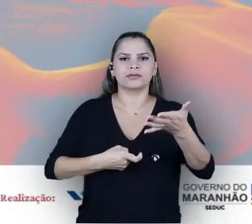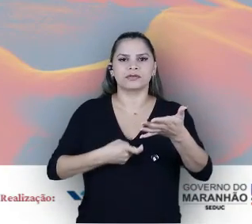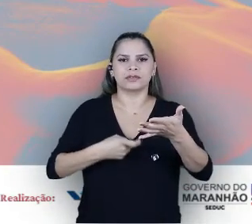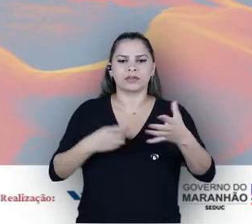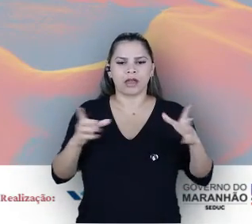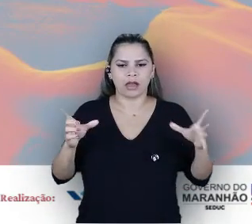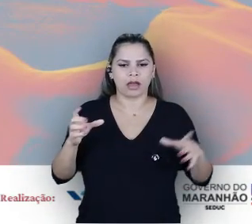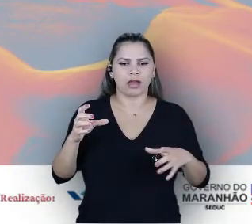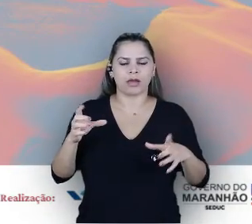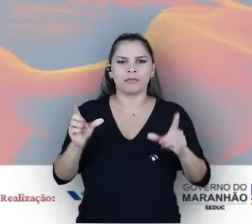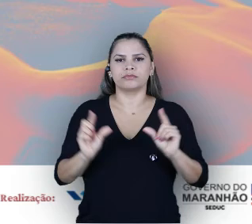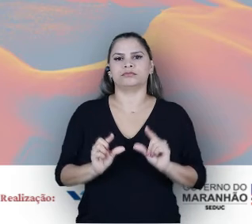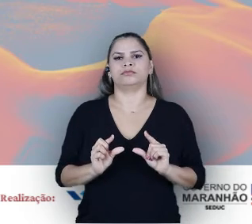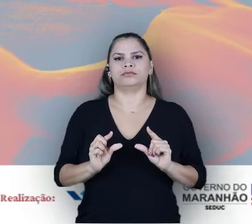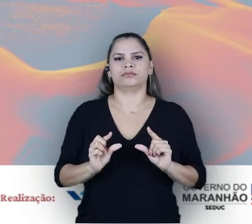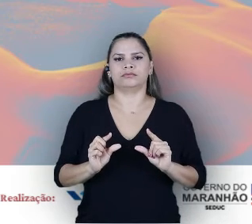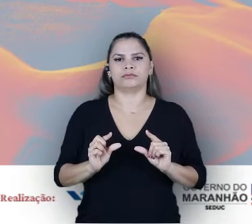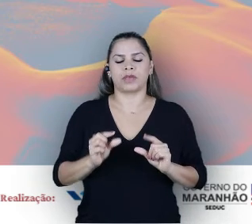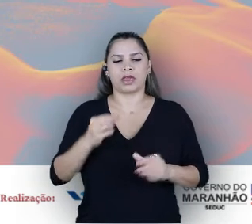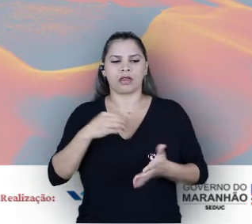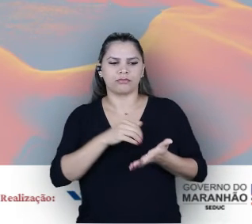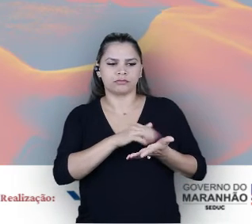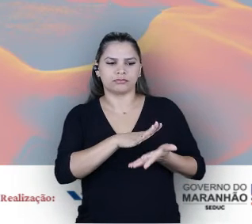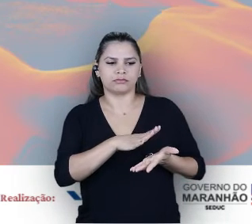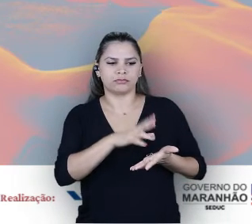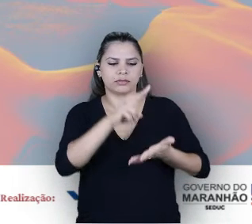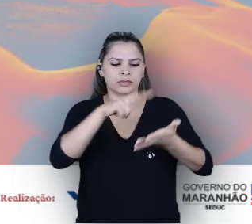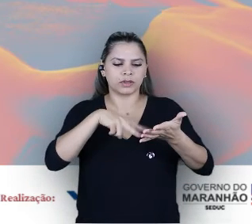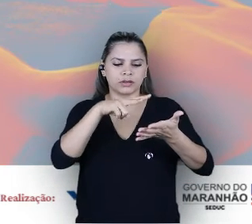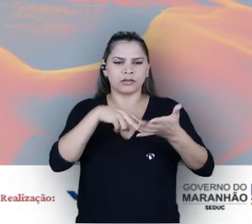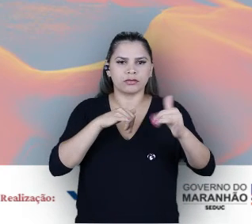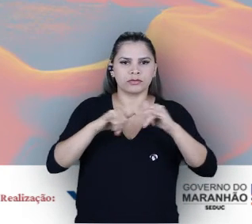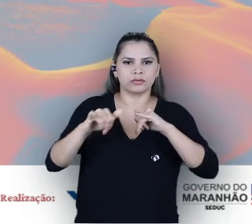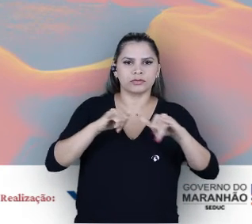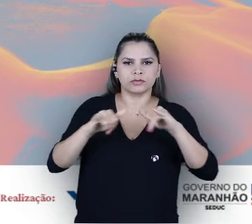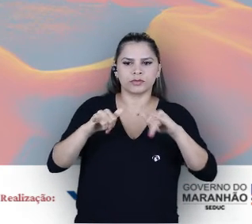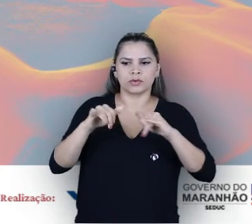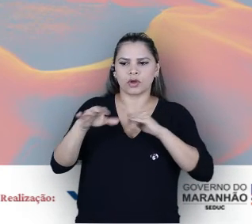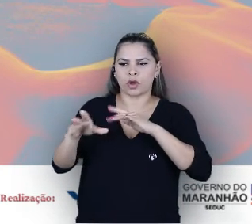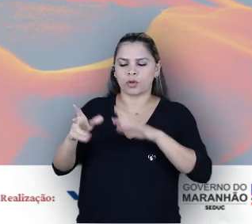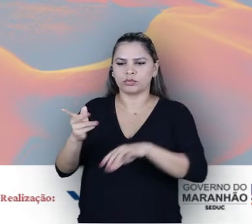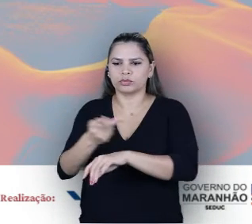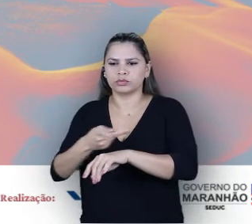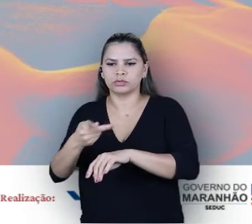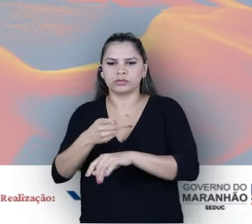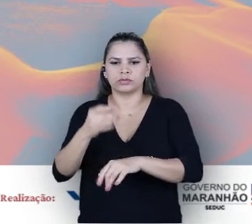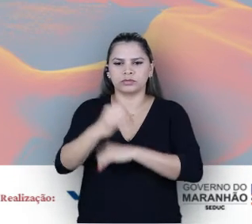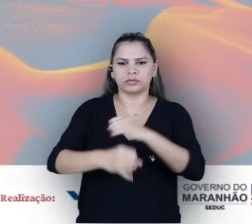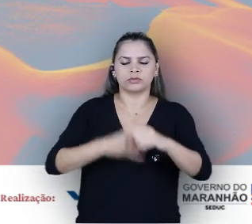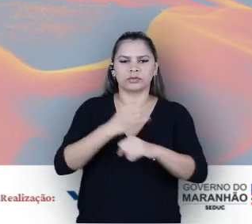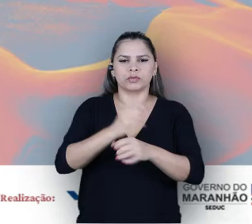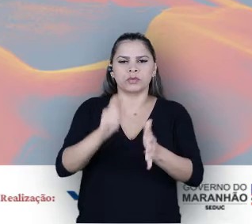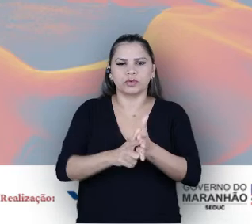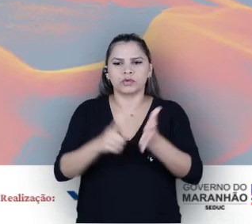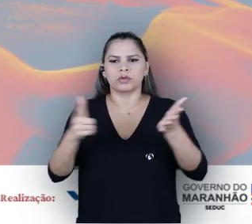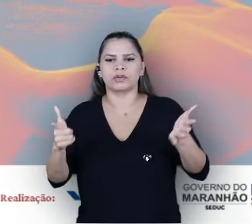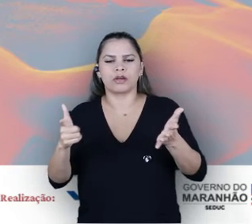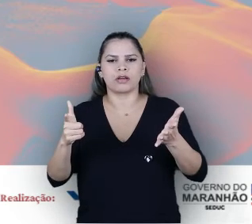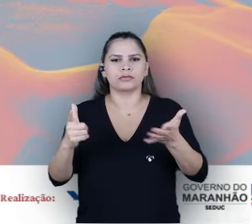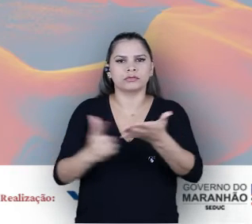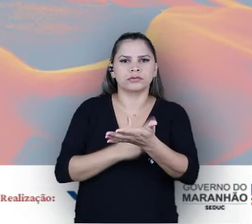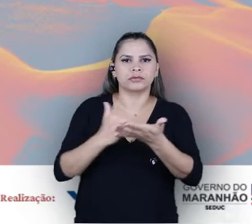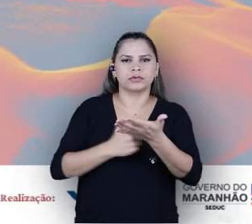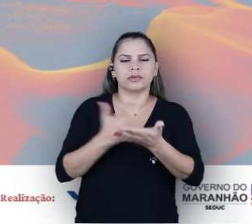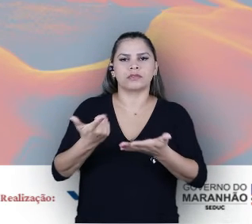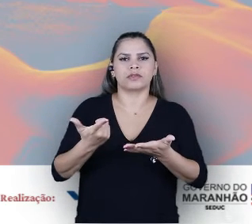leitura digital é mais fácil e mais rápida, porque os textos devem ser, por natureza, breves. Estou excluindo